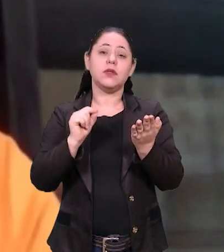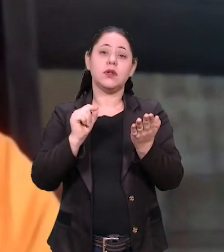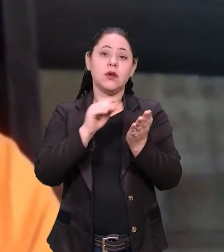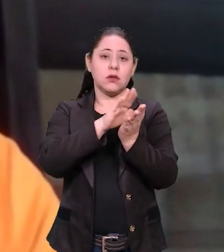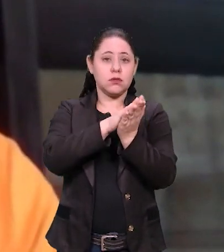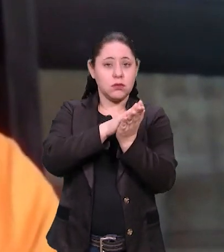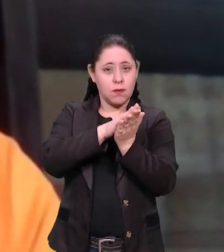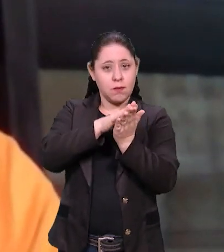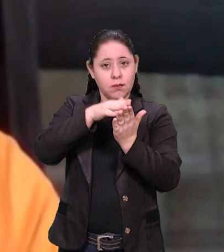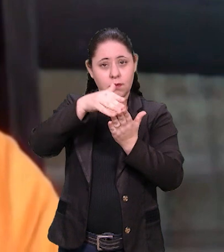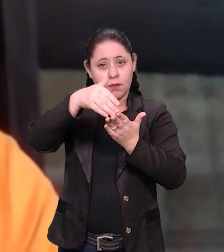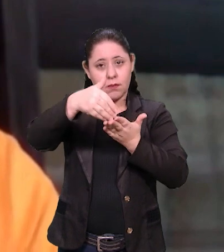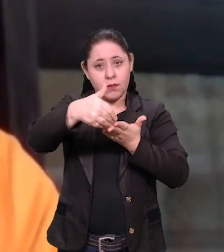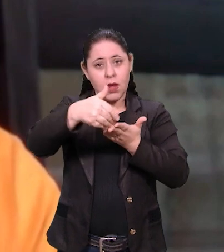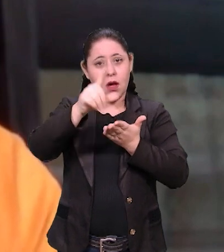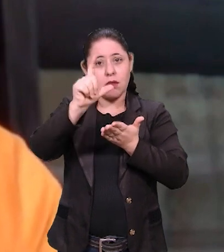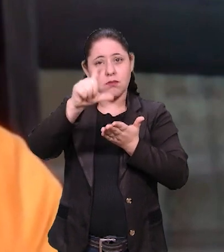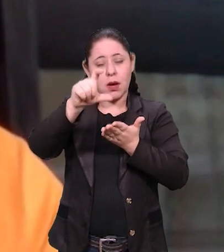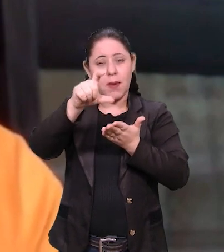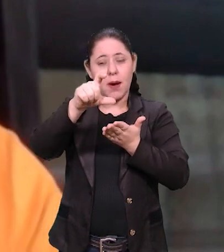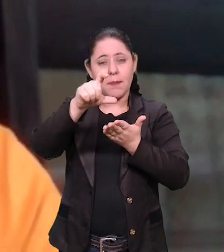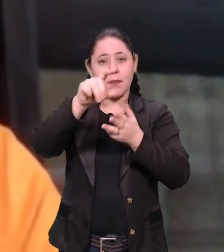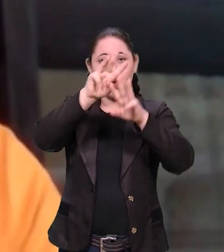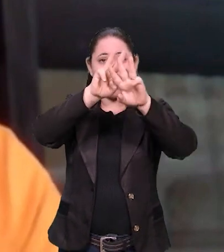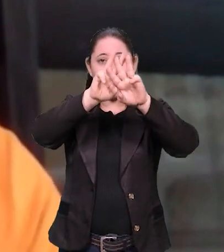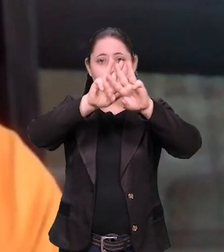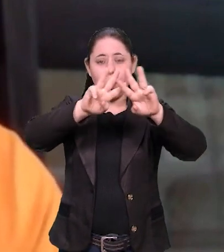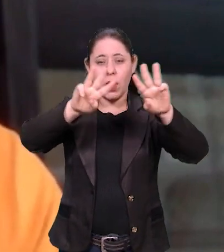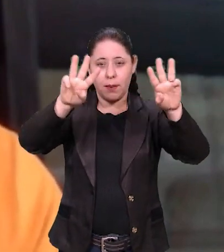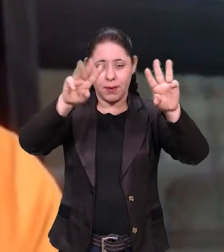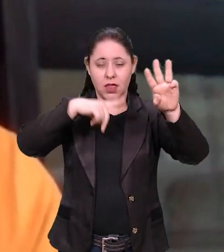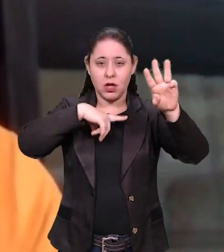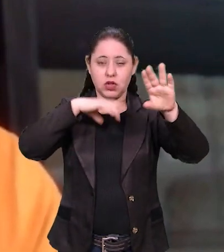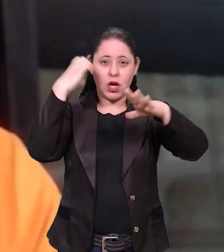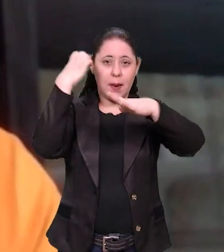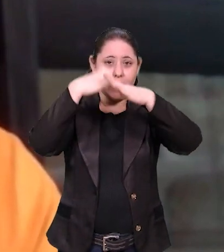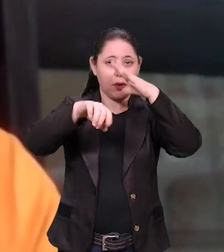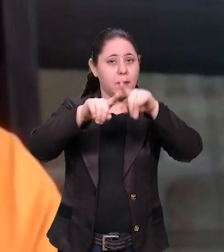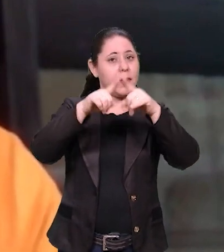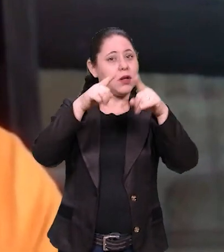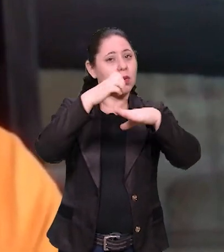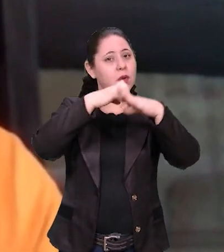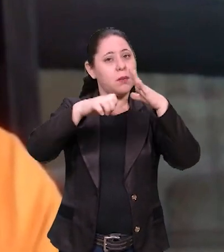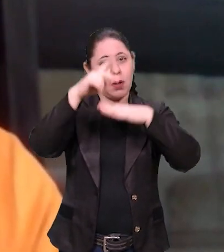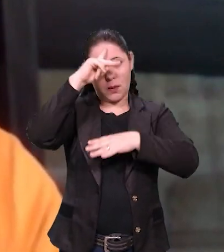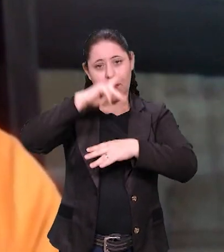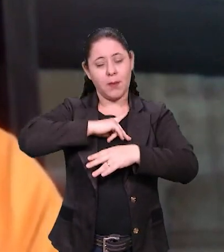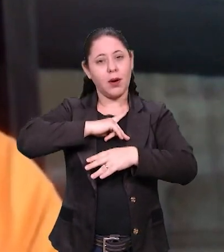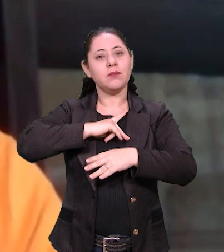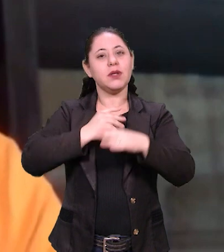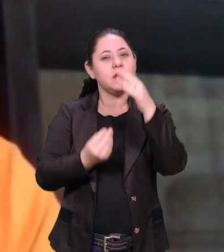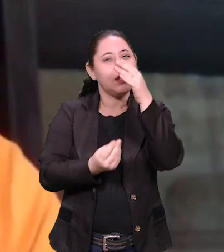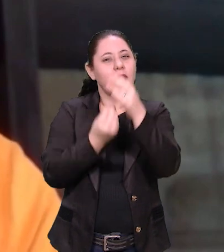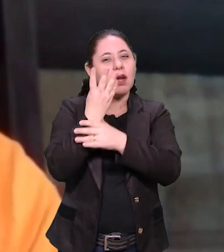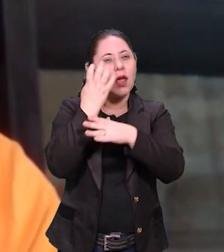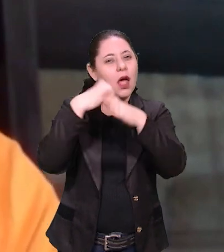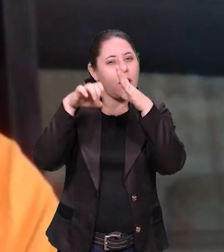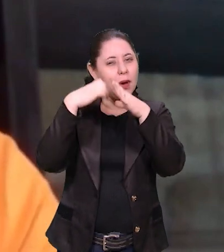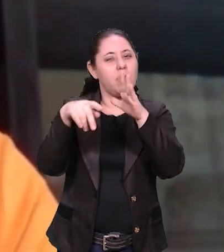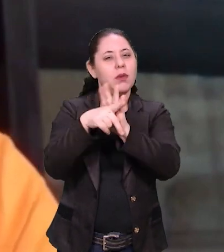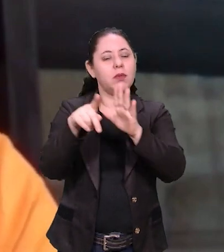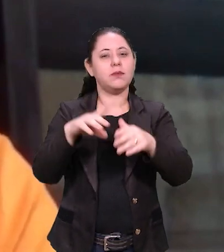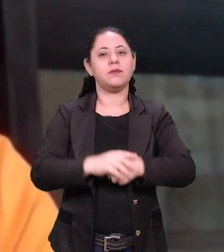que tinha um e-mail. Então, só que o e-mail era deles, eles criaram esses e-mails, né? Então, eles conseguiam